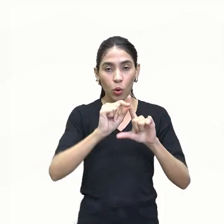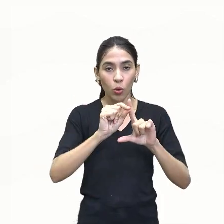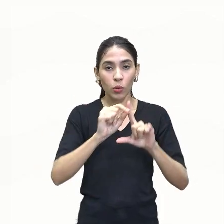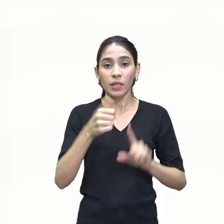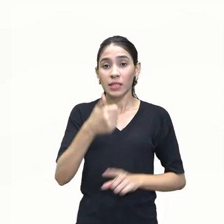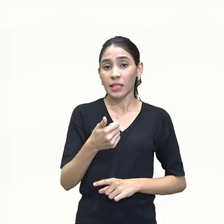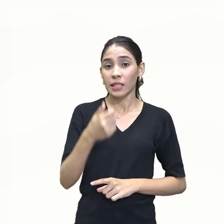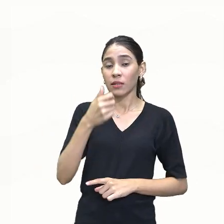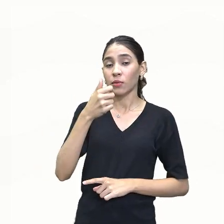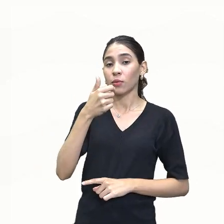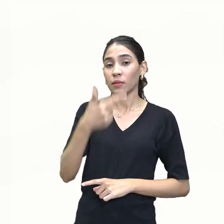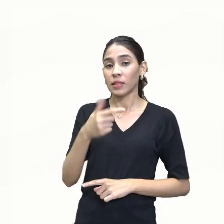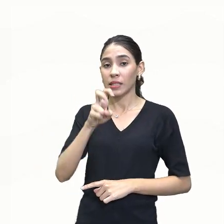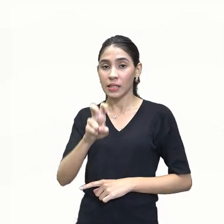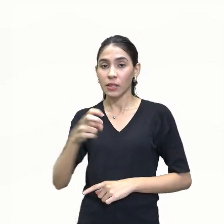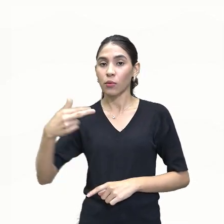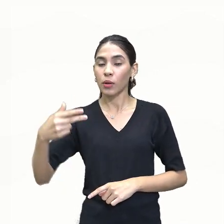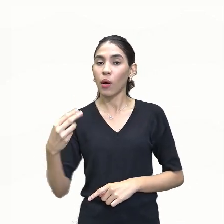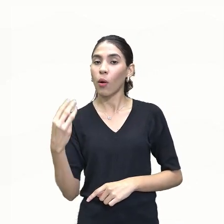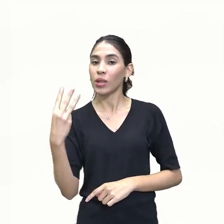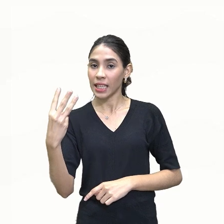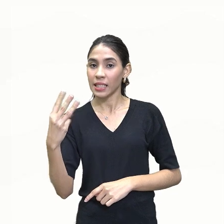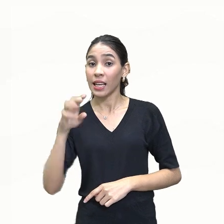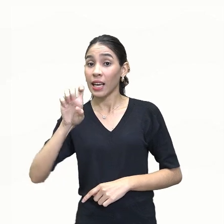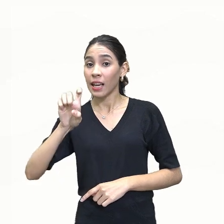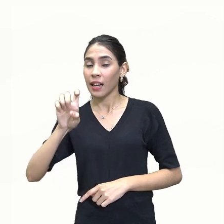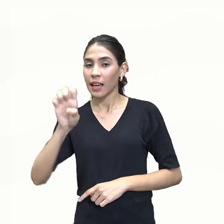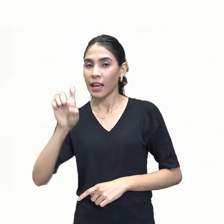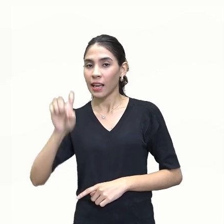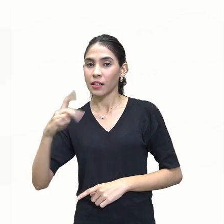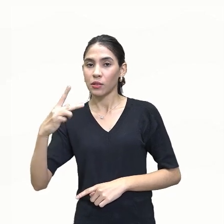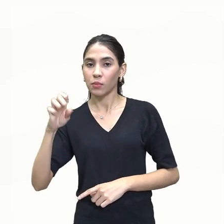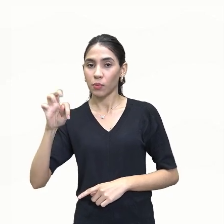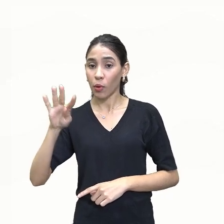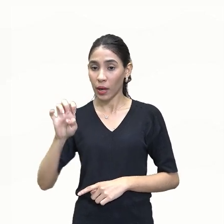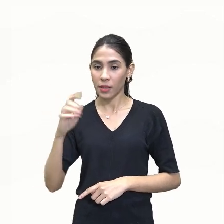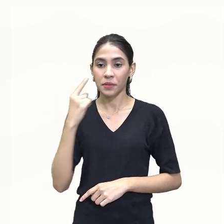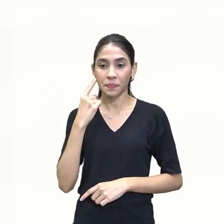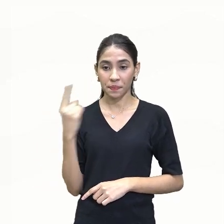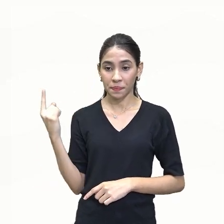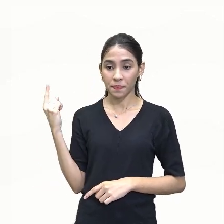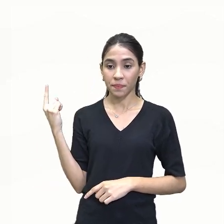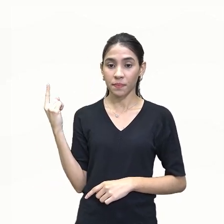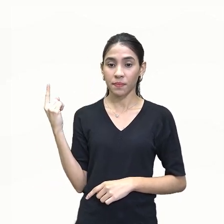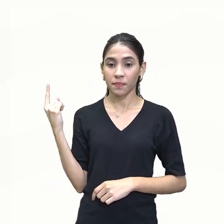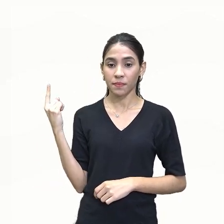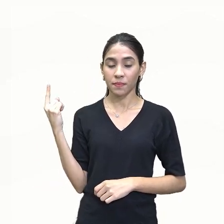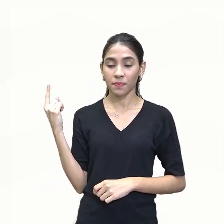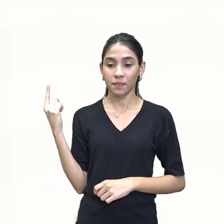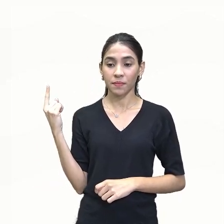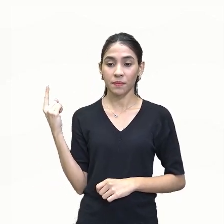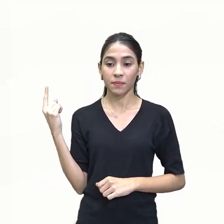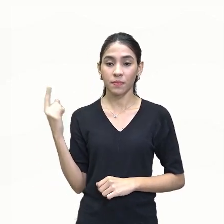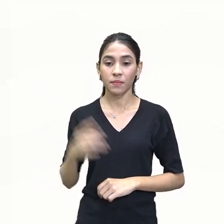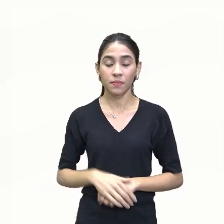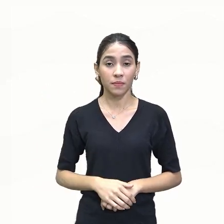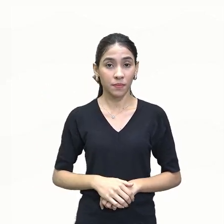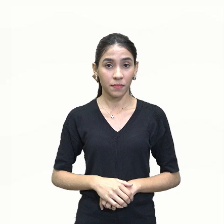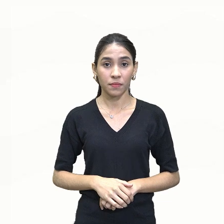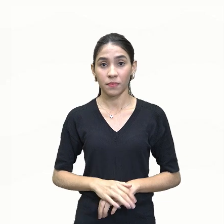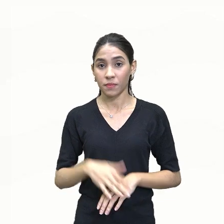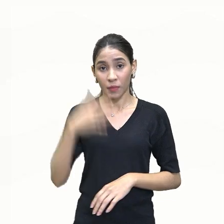igual a 3, tá? Sempre faça isso, ó. 5 ao cubo é igual a 125,